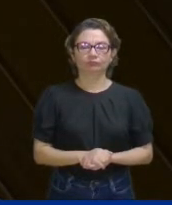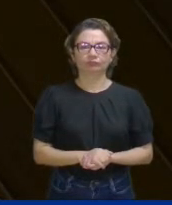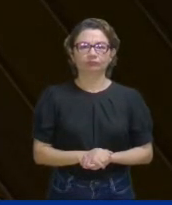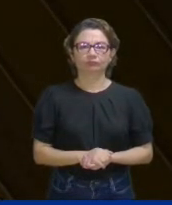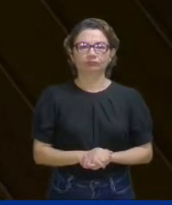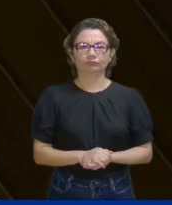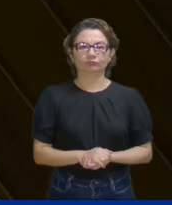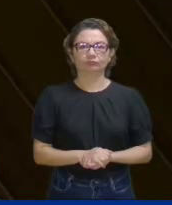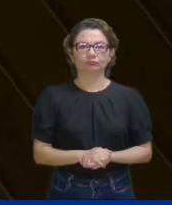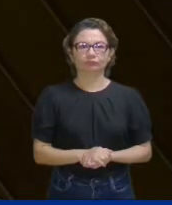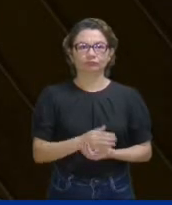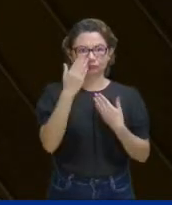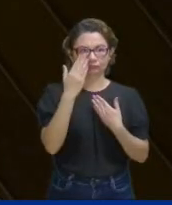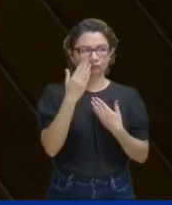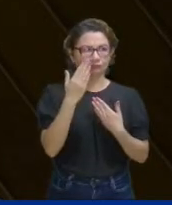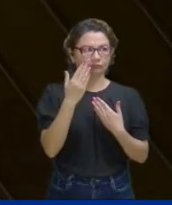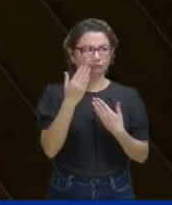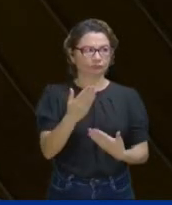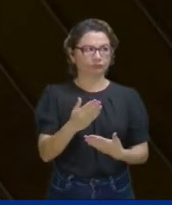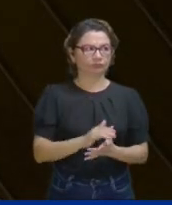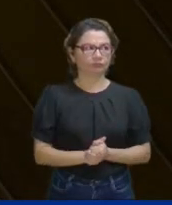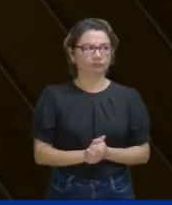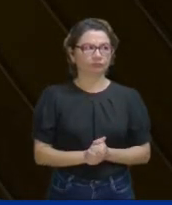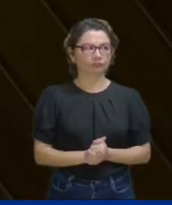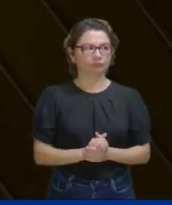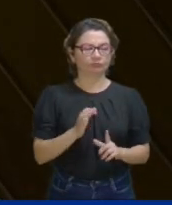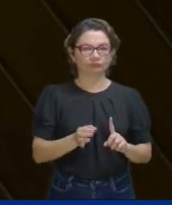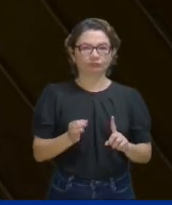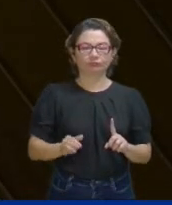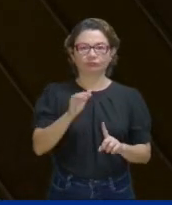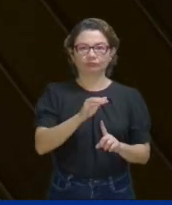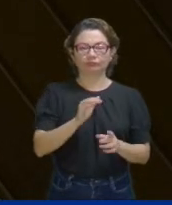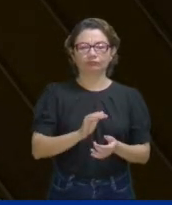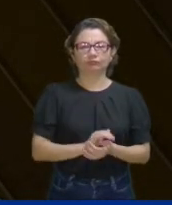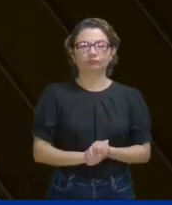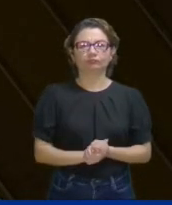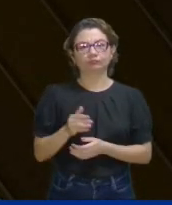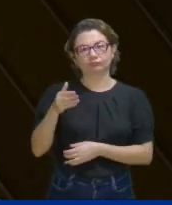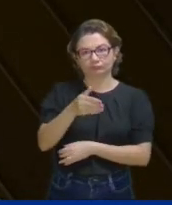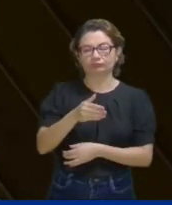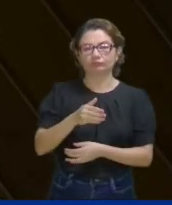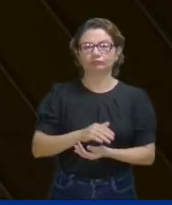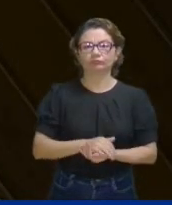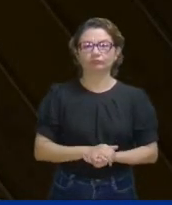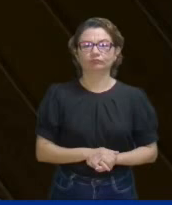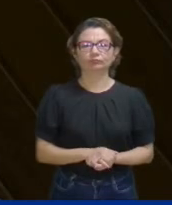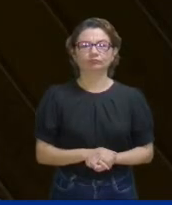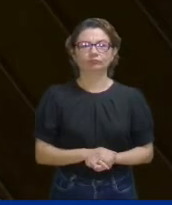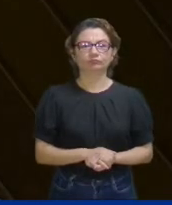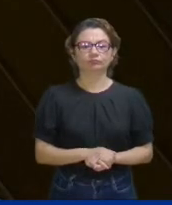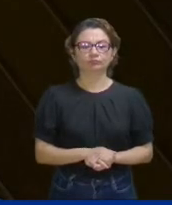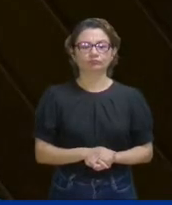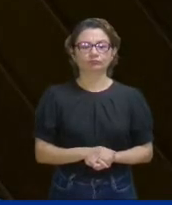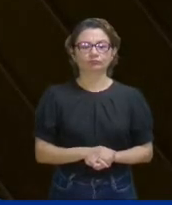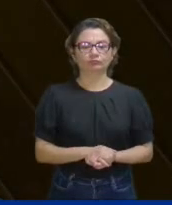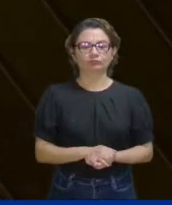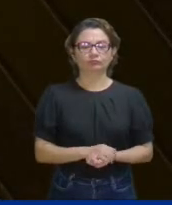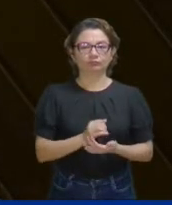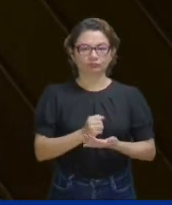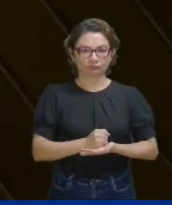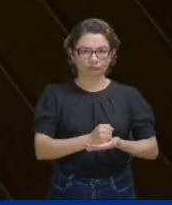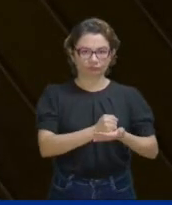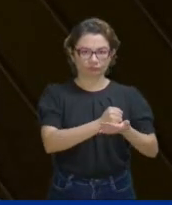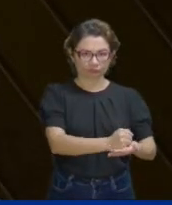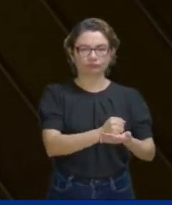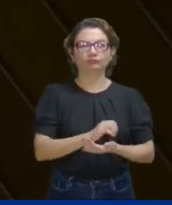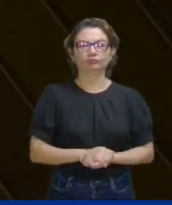de agradecer a presença daqueles que lá puderam estar, tá? Foi realmente um apoio, tá? Uma força